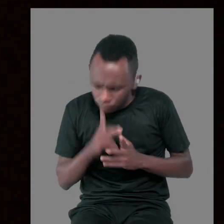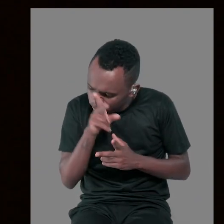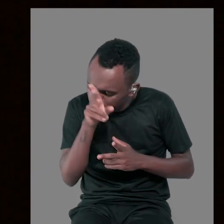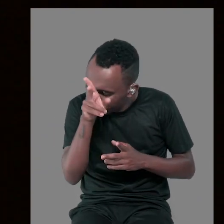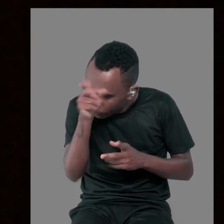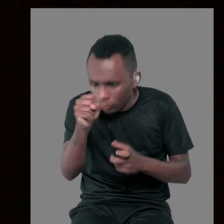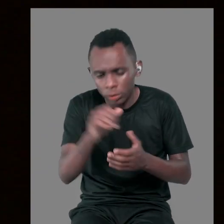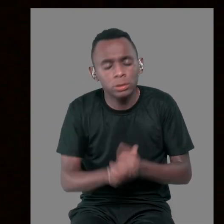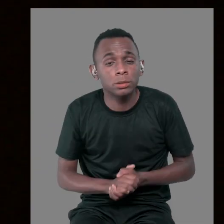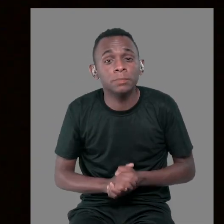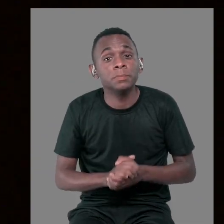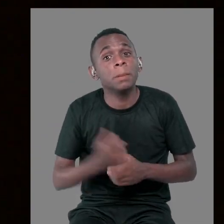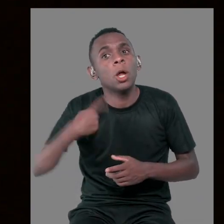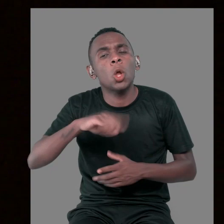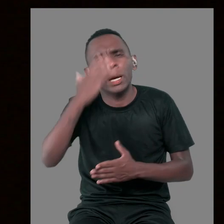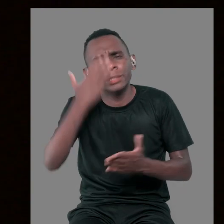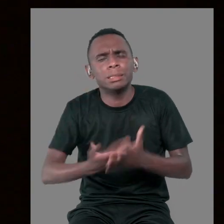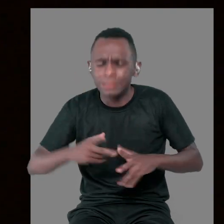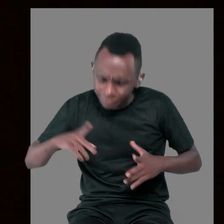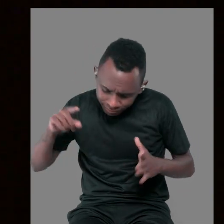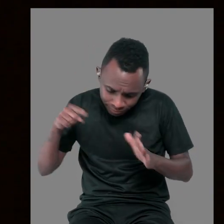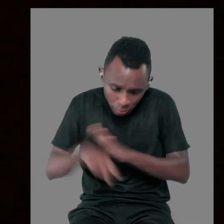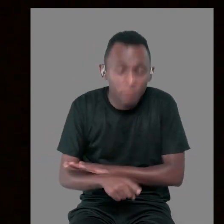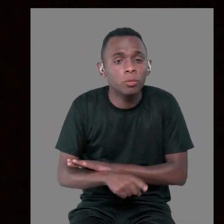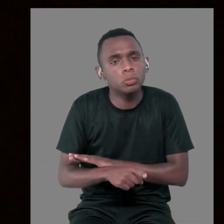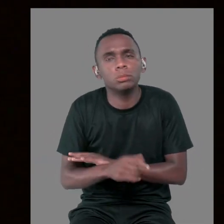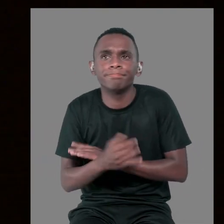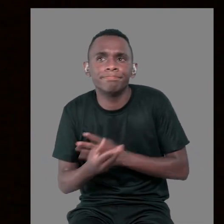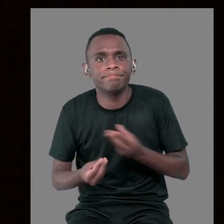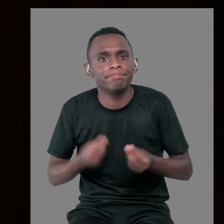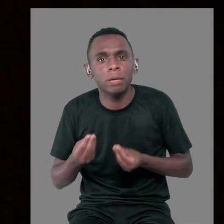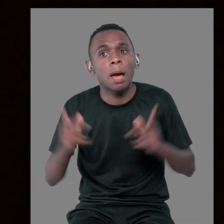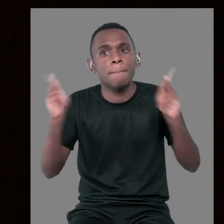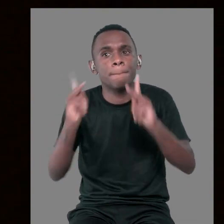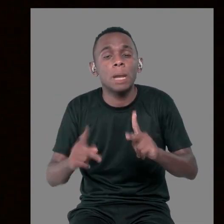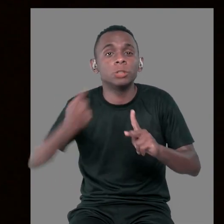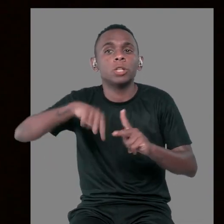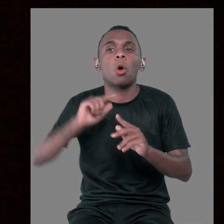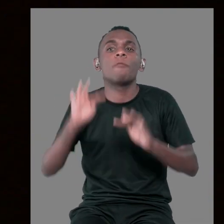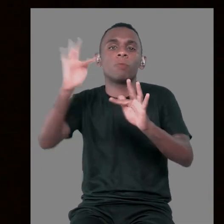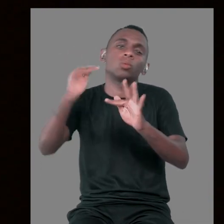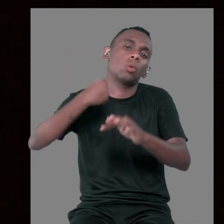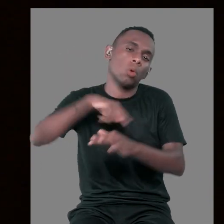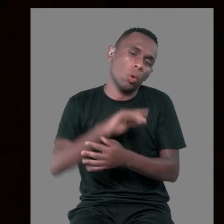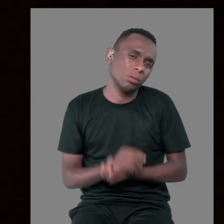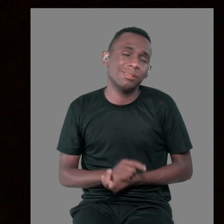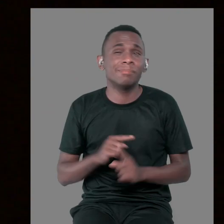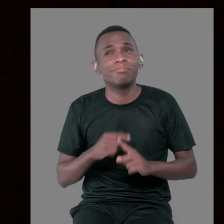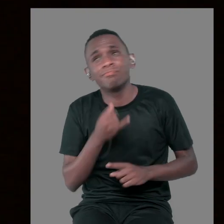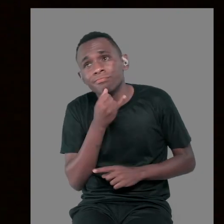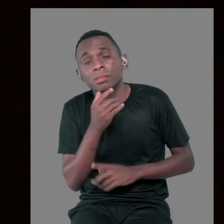tão fortemente, digamos assim, que a paz é o nosso destino. Infelizmente, o século XX, nesse